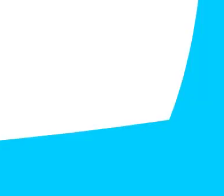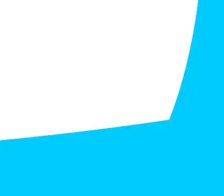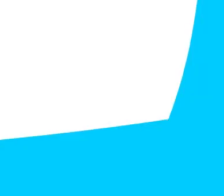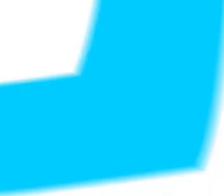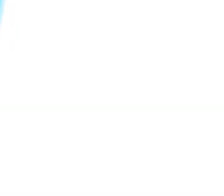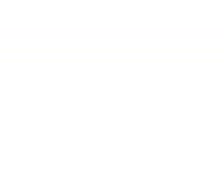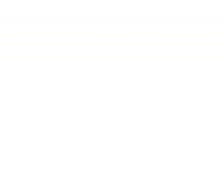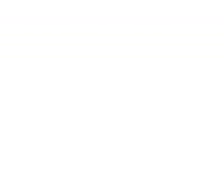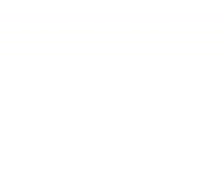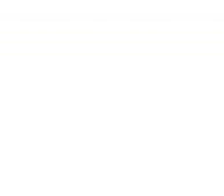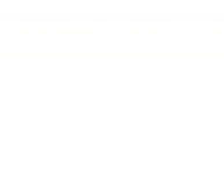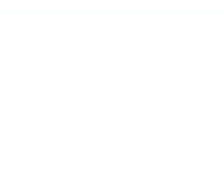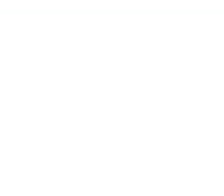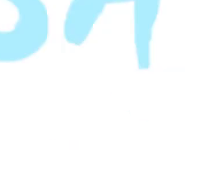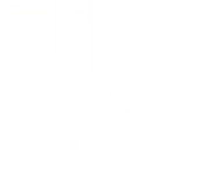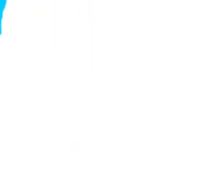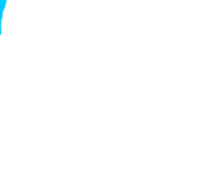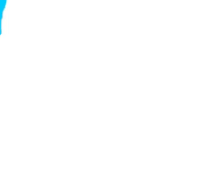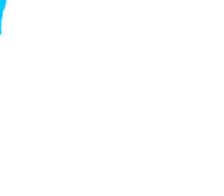tchau